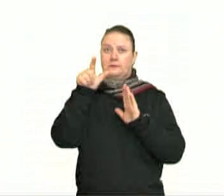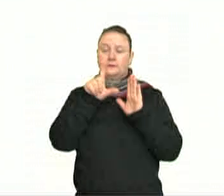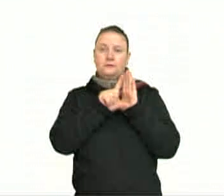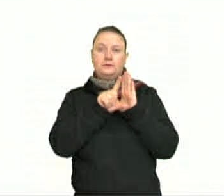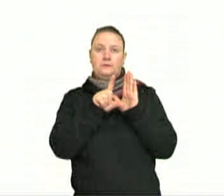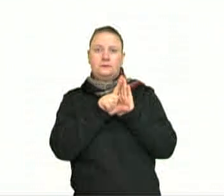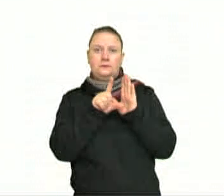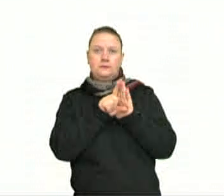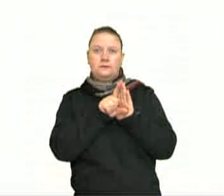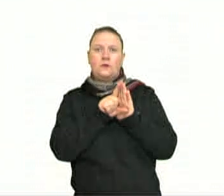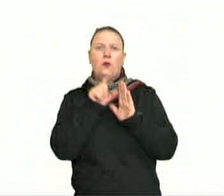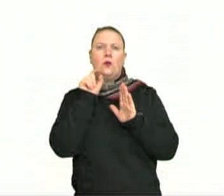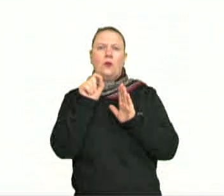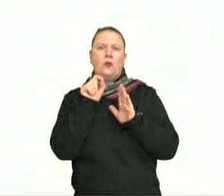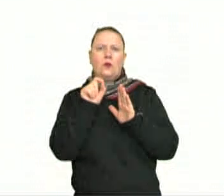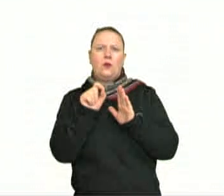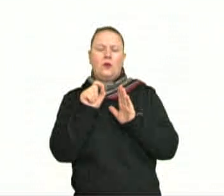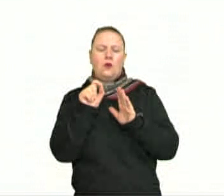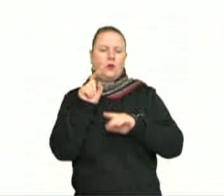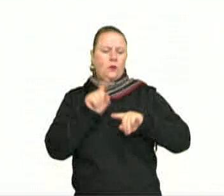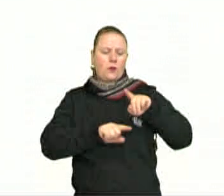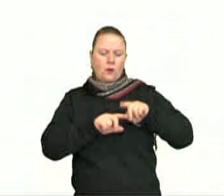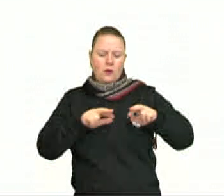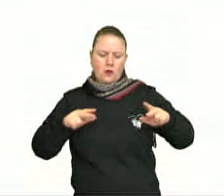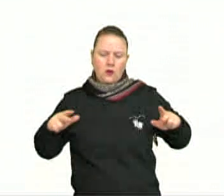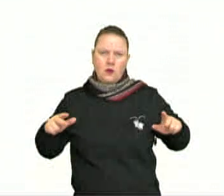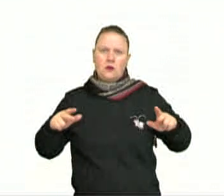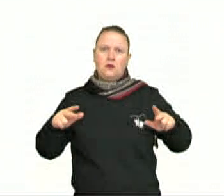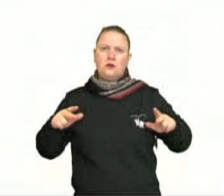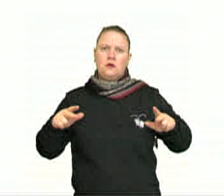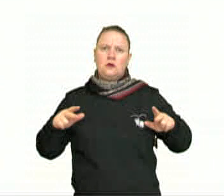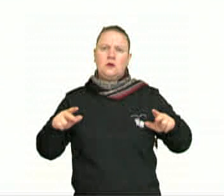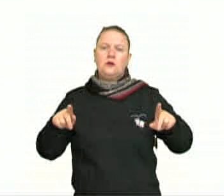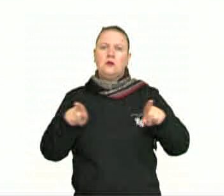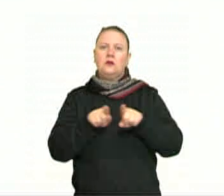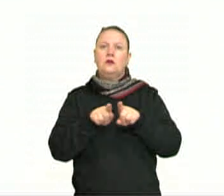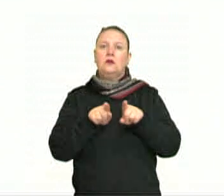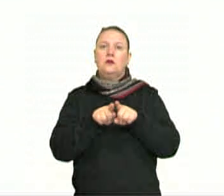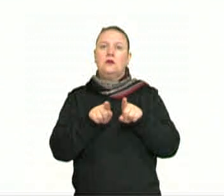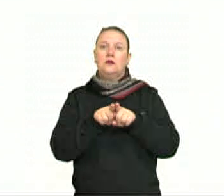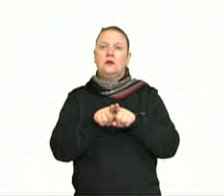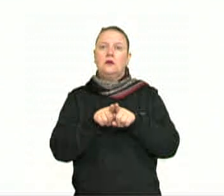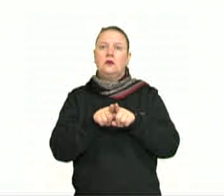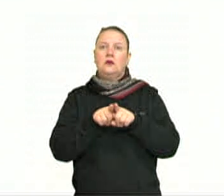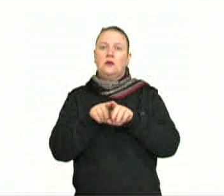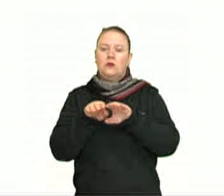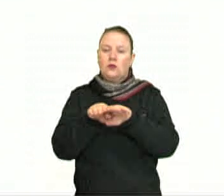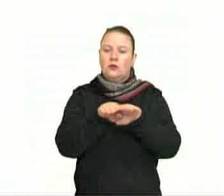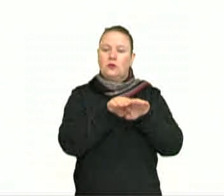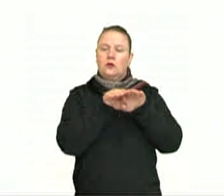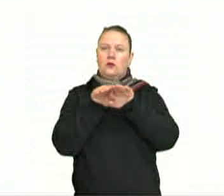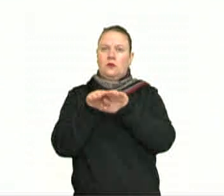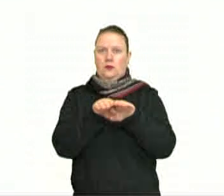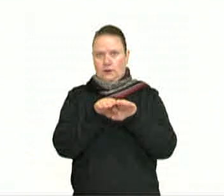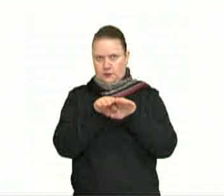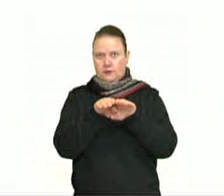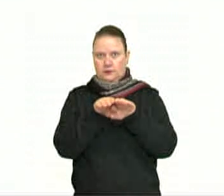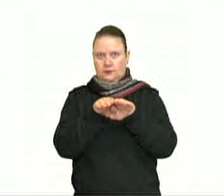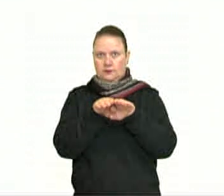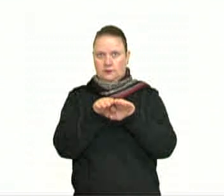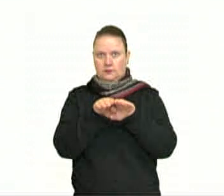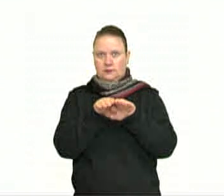comentou, é a tendência dos corpos com massa de permanecer em estado de equilíbrio, desde que a resultante das